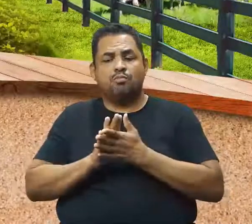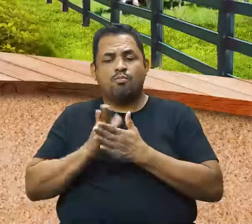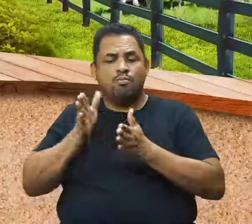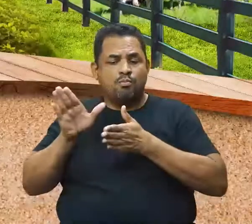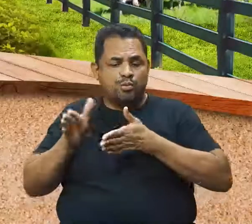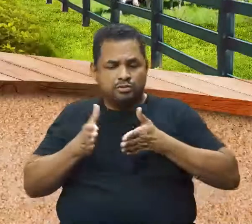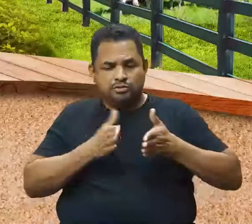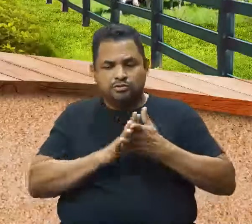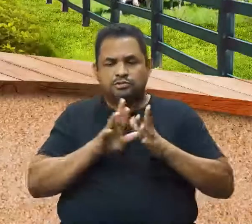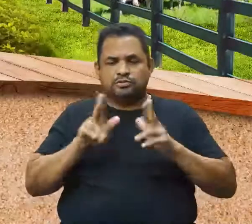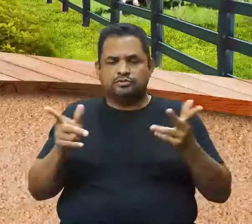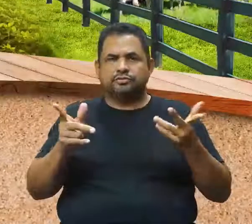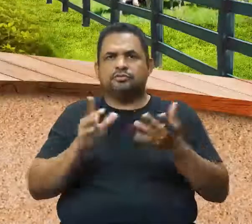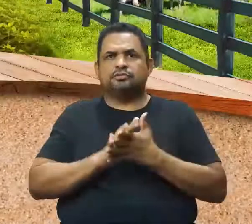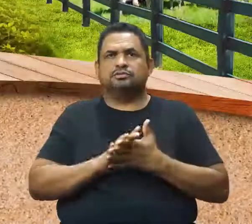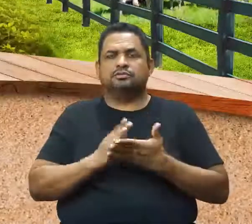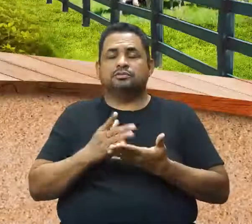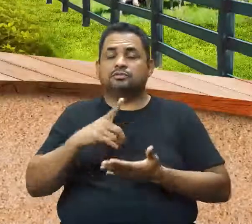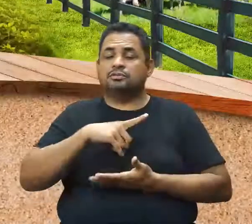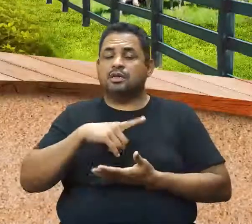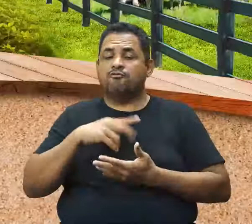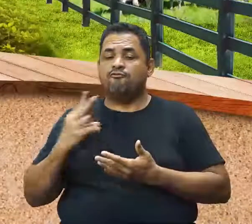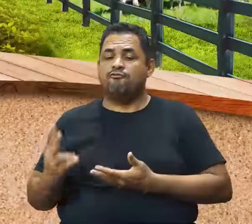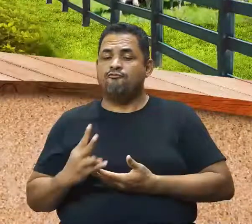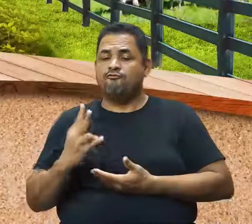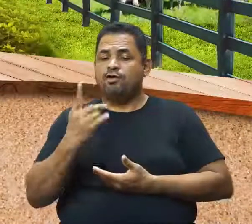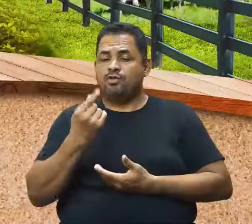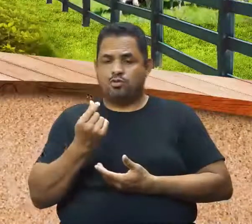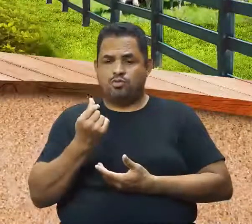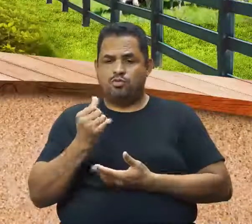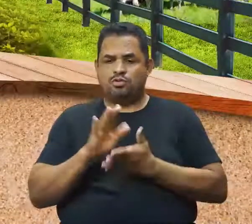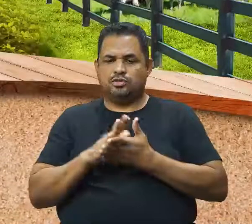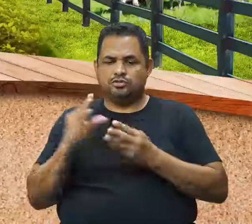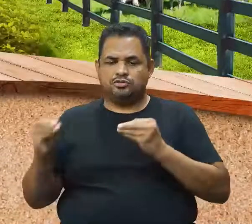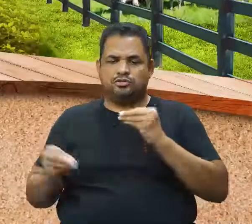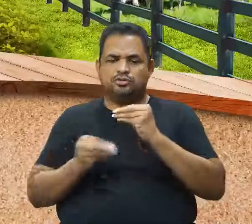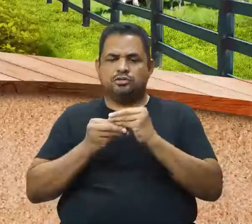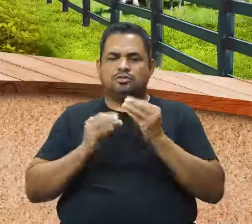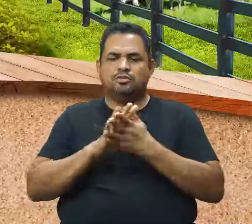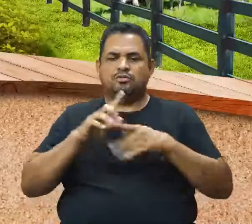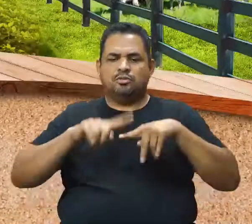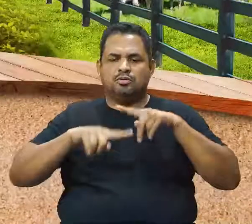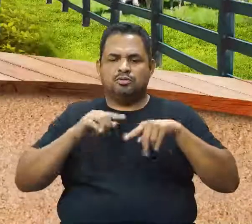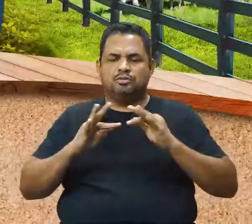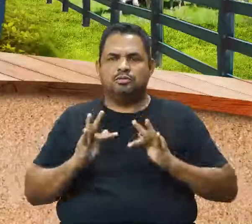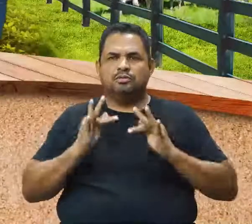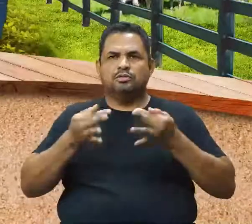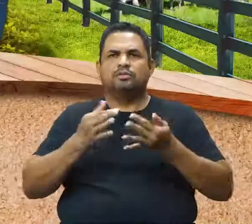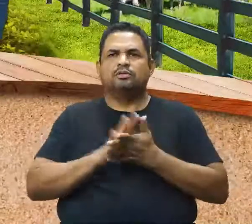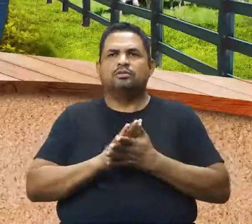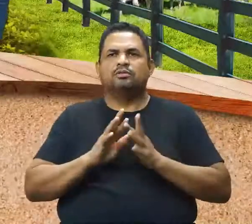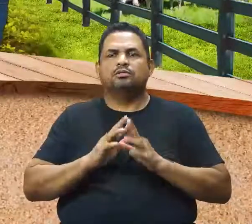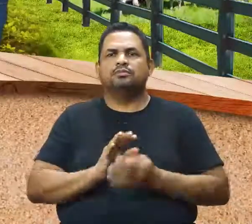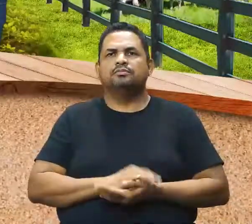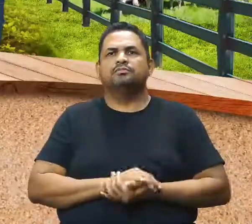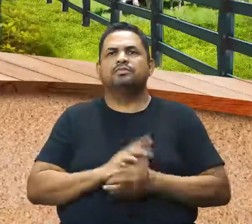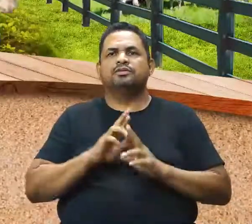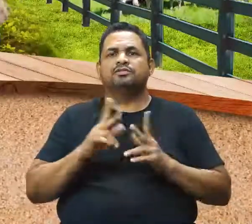um valor que é adicionado a esse produto final, que é totalmente diferente de quando você vende ele in